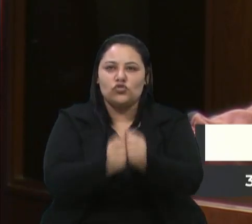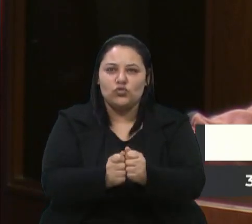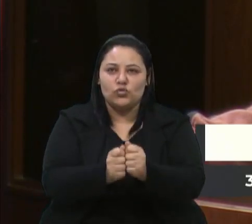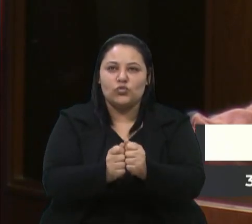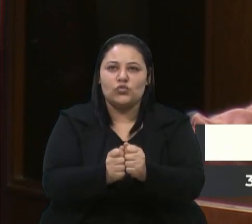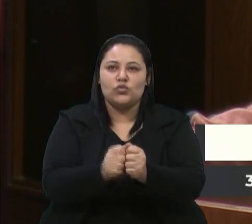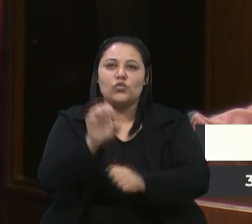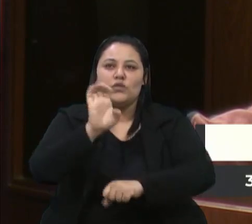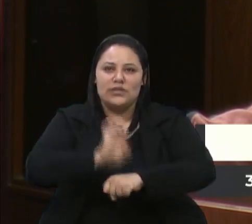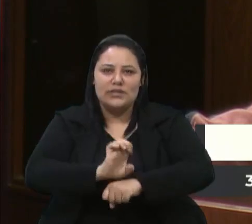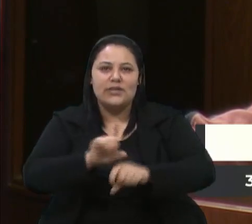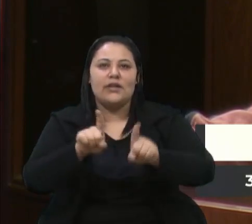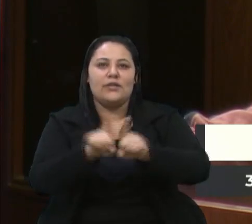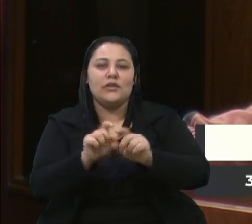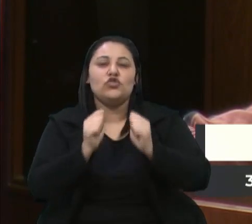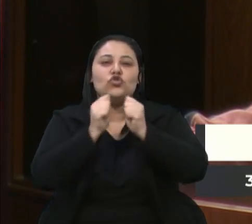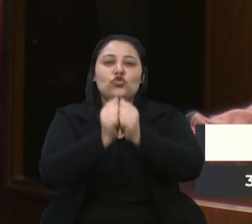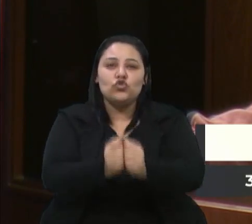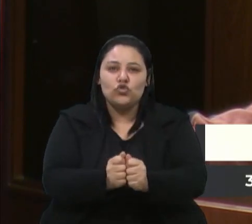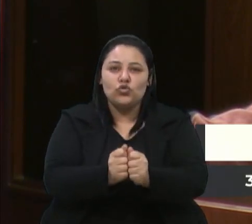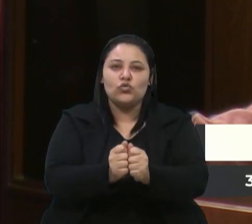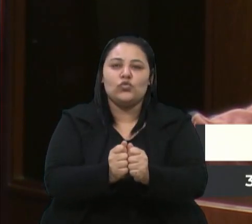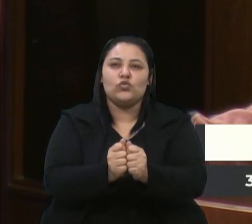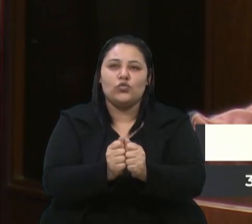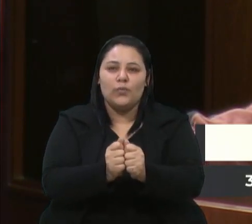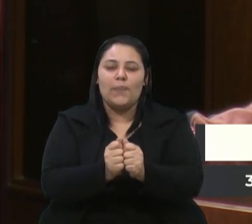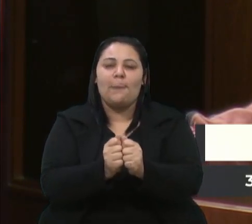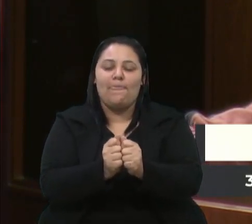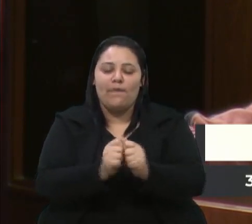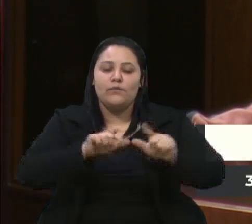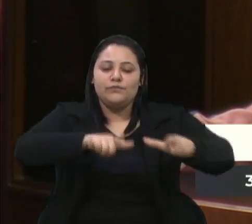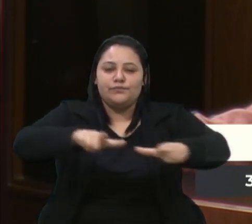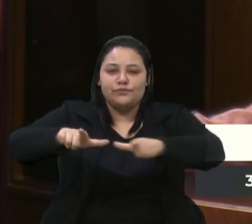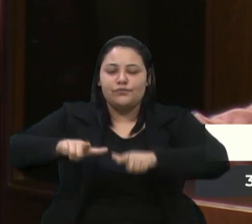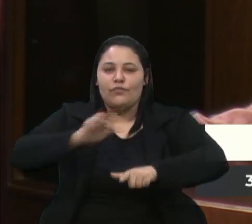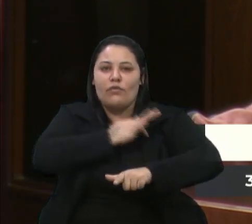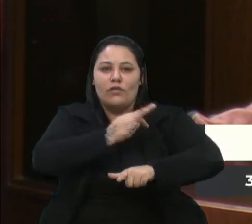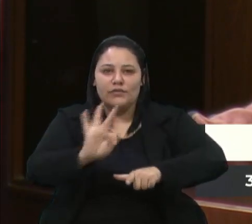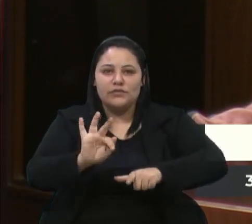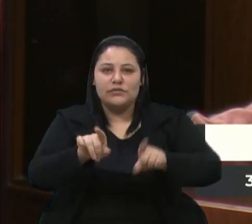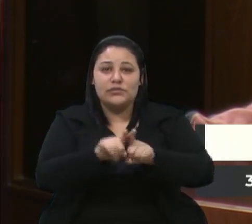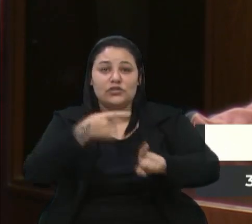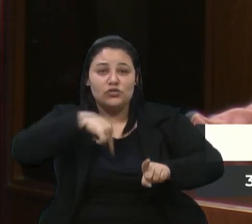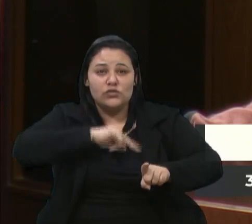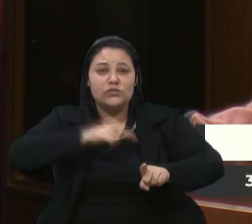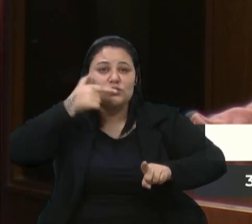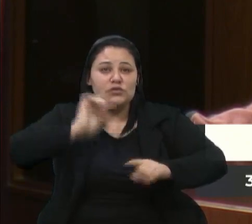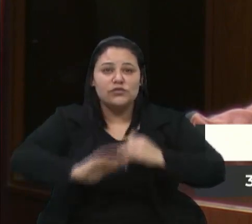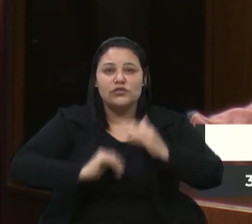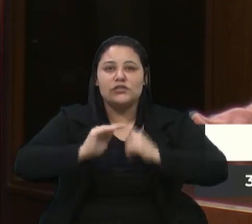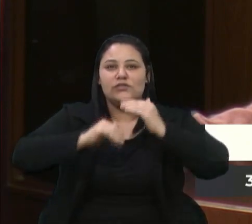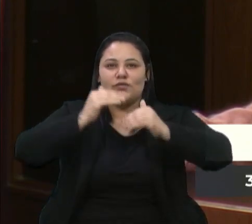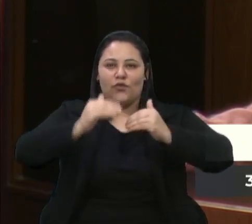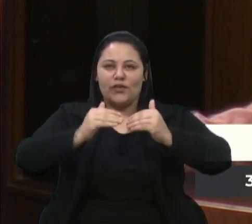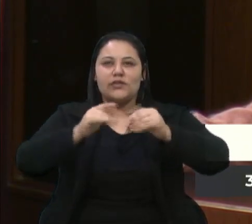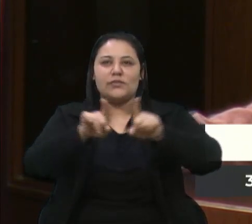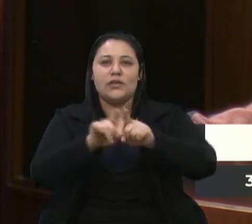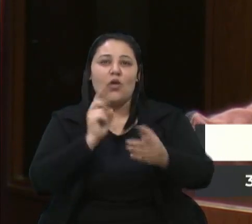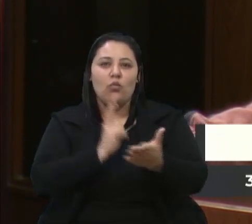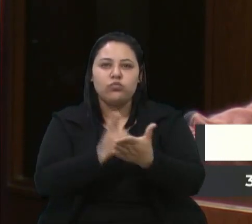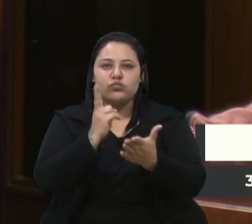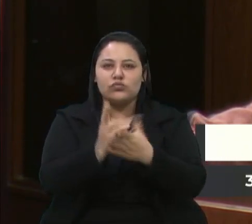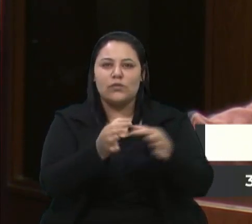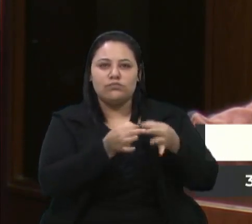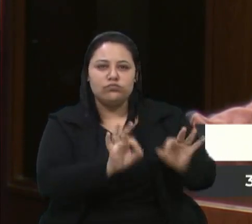com o Estado, juntamente com o ente federativo, que a gente vai conseguir avançar, vai conseguir continuar